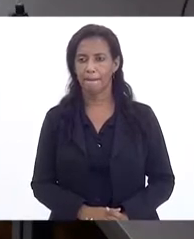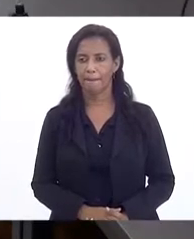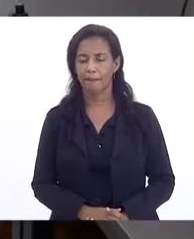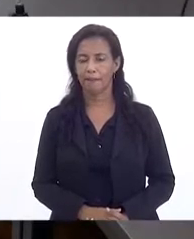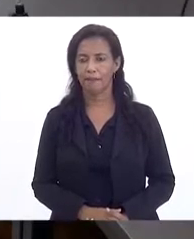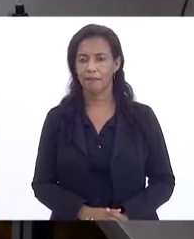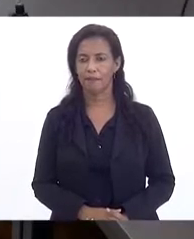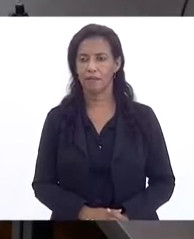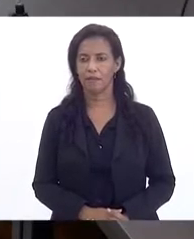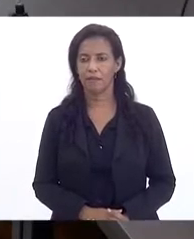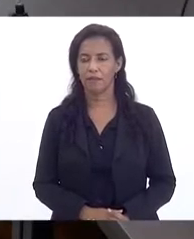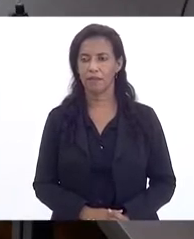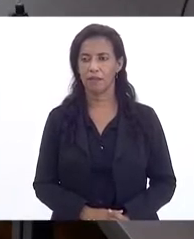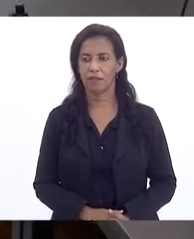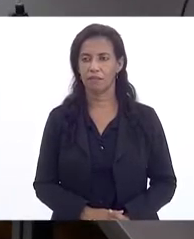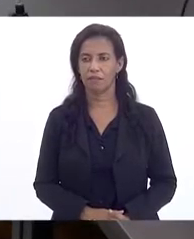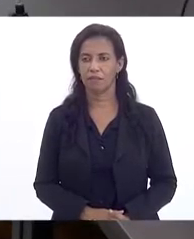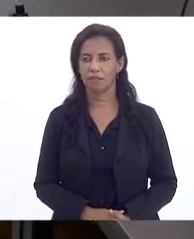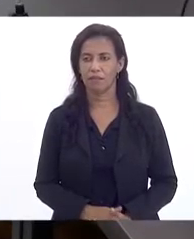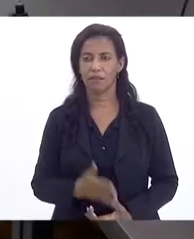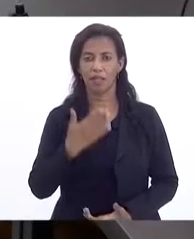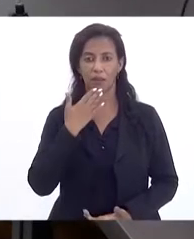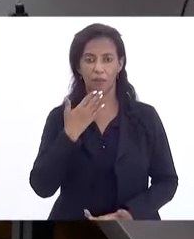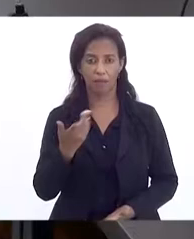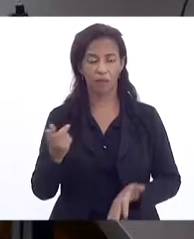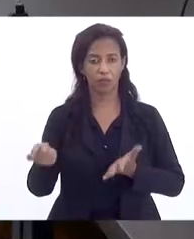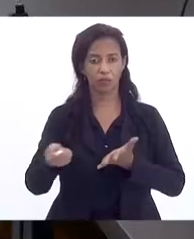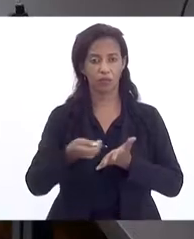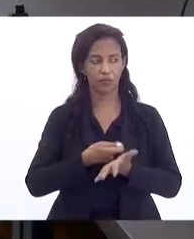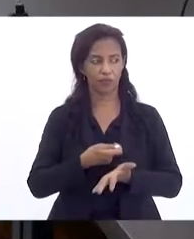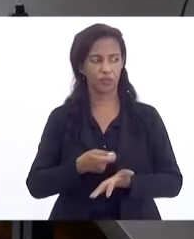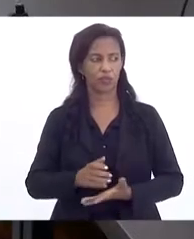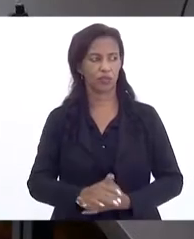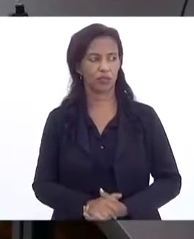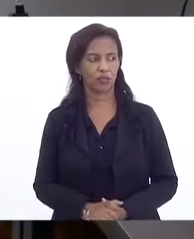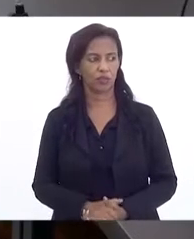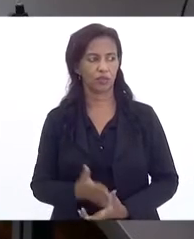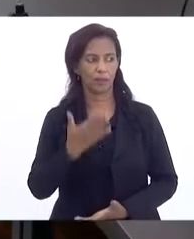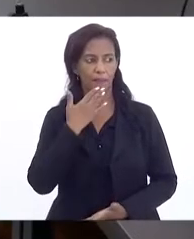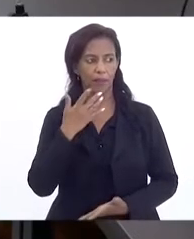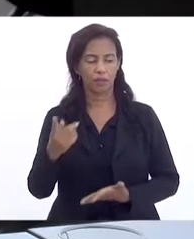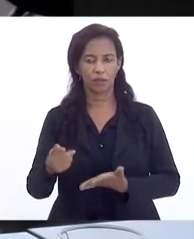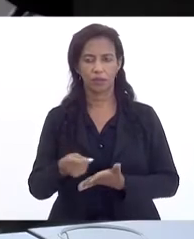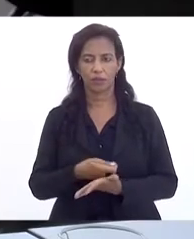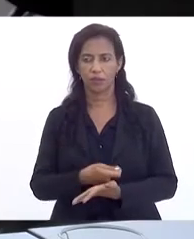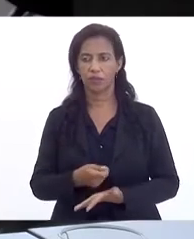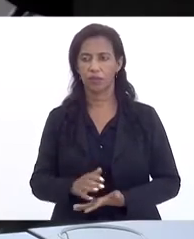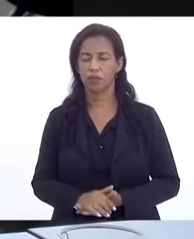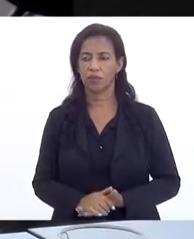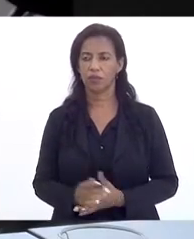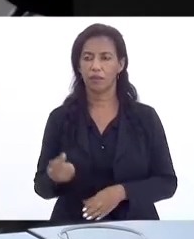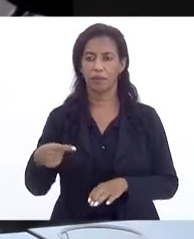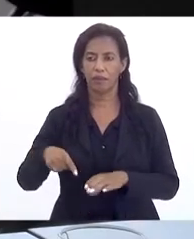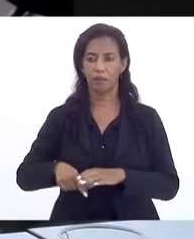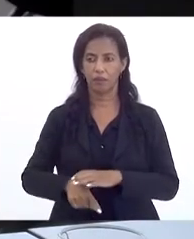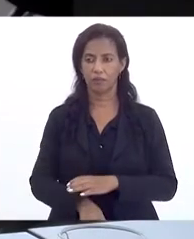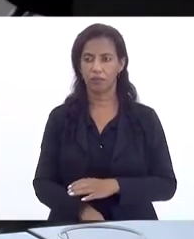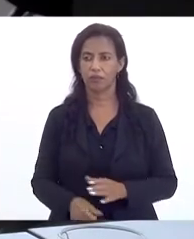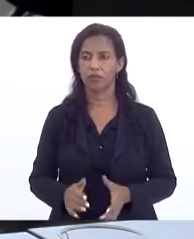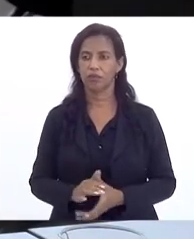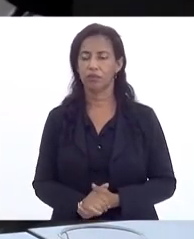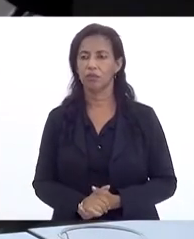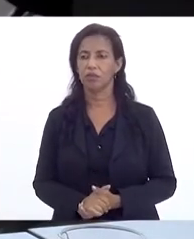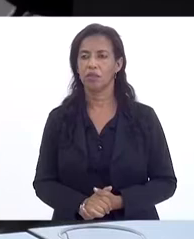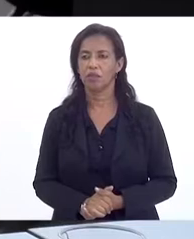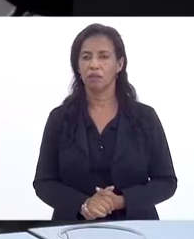ou... Eu peço seria vista. Uma nova emenda, novo parecer. Não, eu peço vista para aprofundar isso. Eu